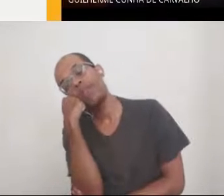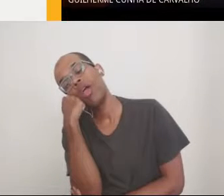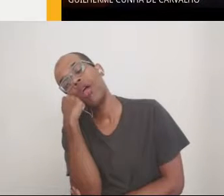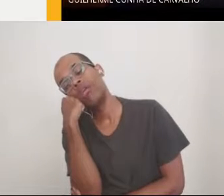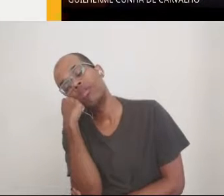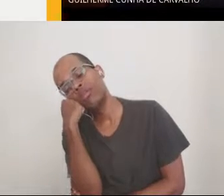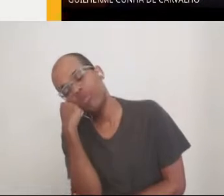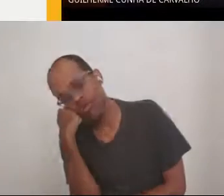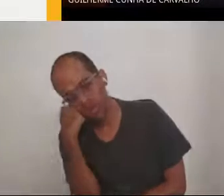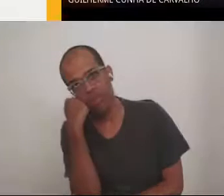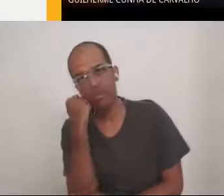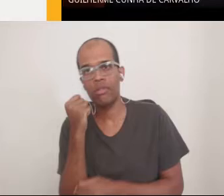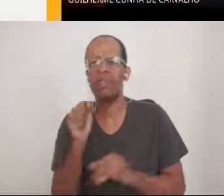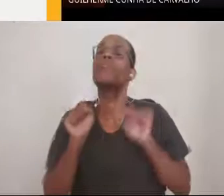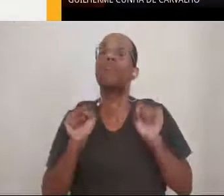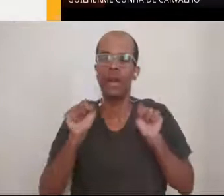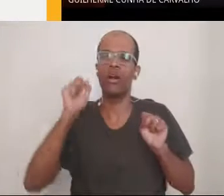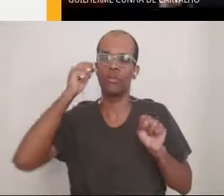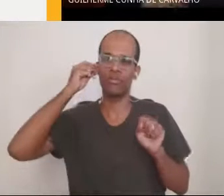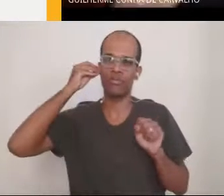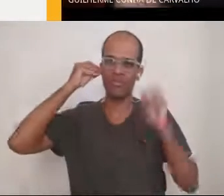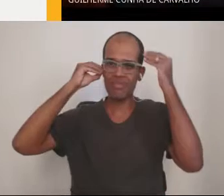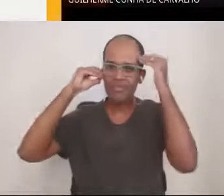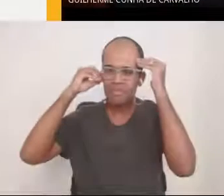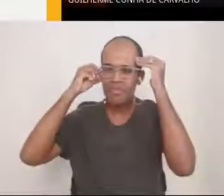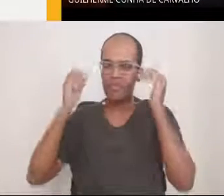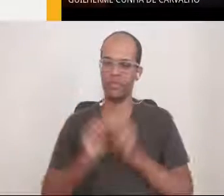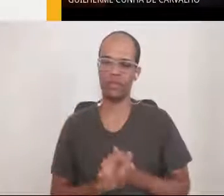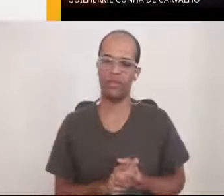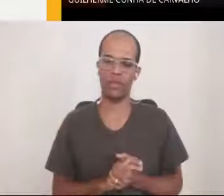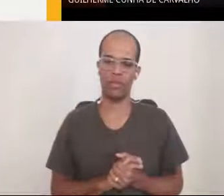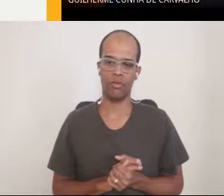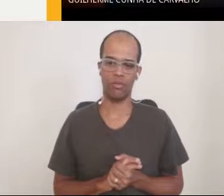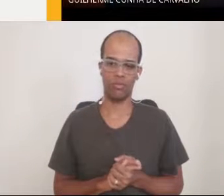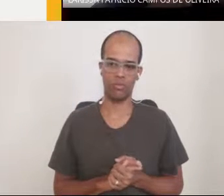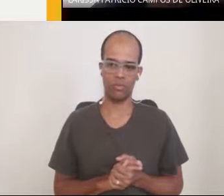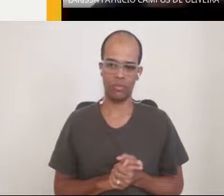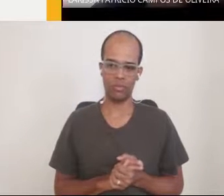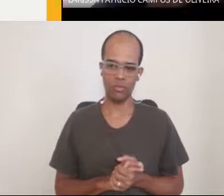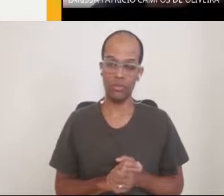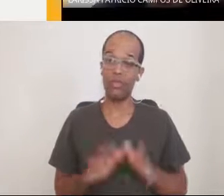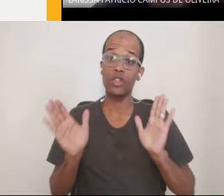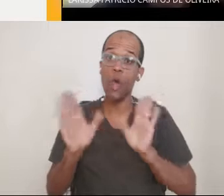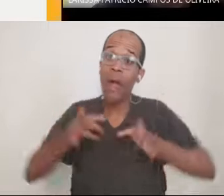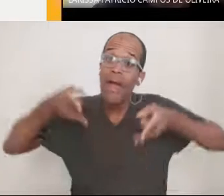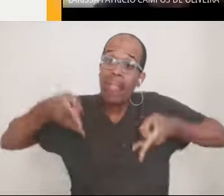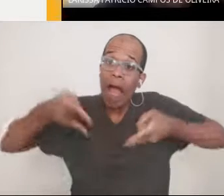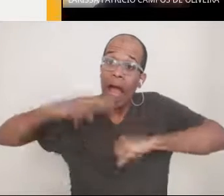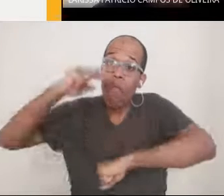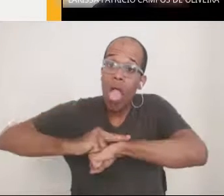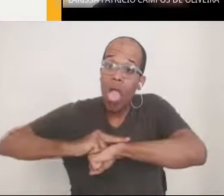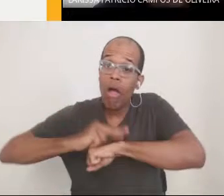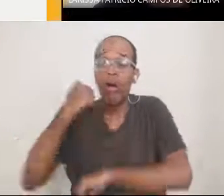né? Mais sonolenta, sem atenção, se estiver deitado, tá bom? Então, não é para estudar deitado na